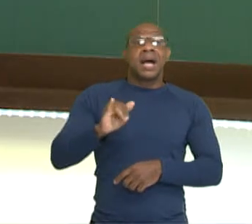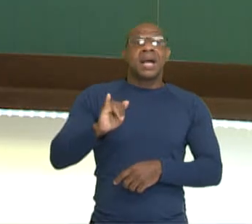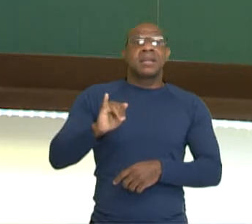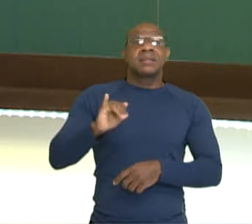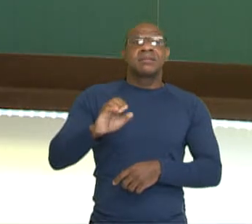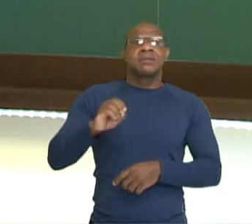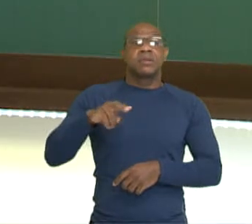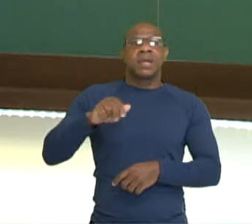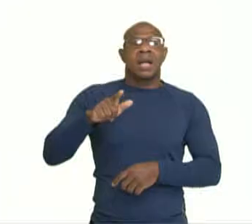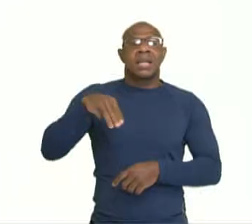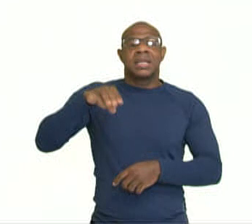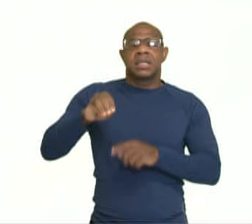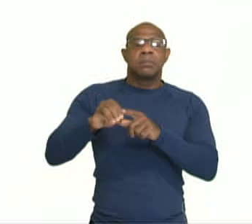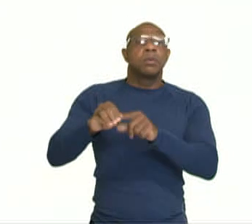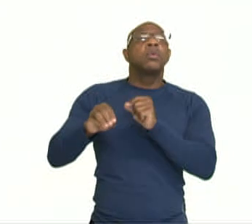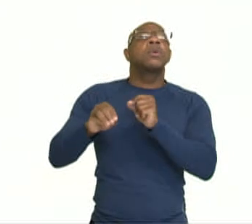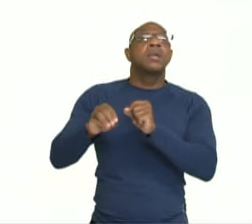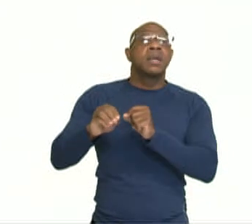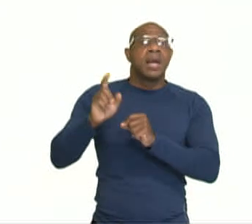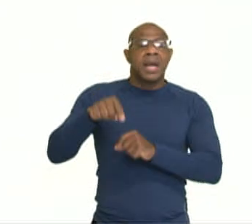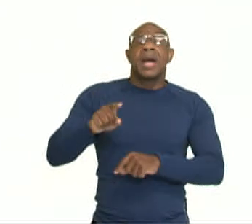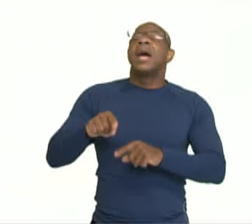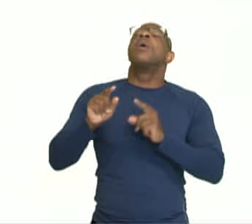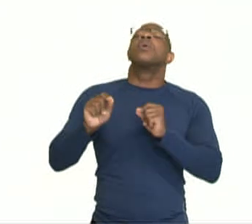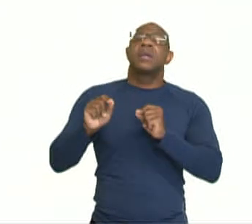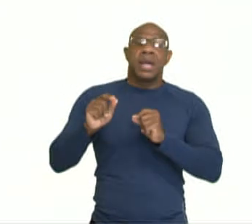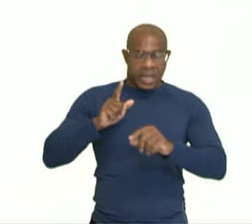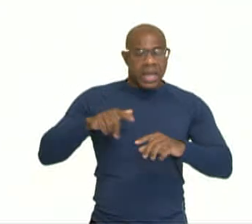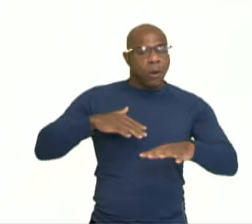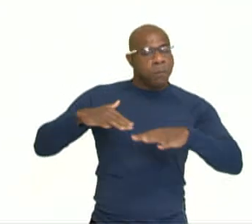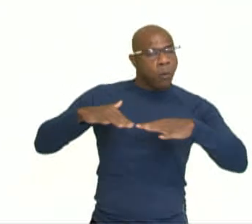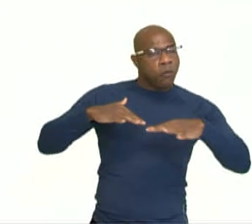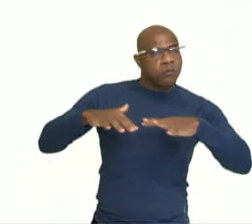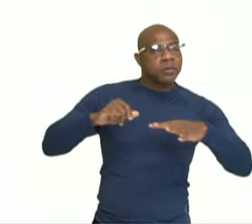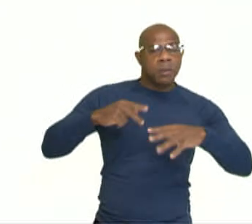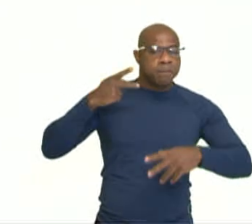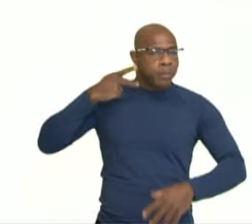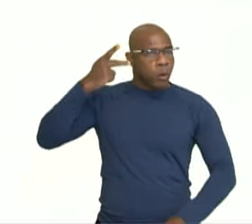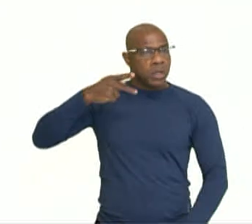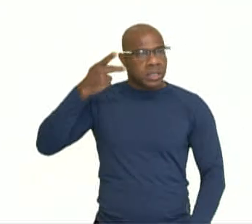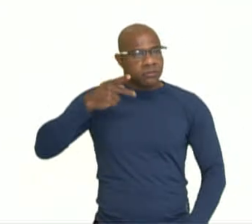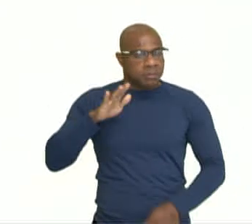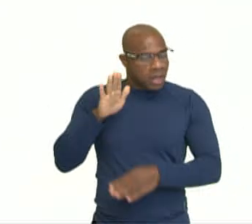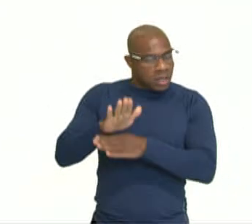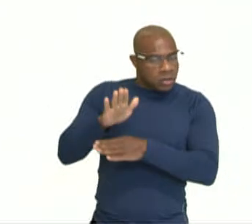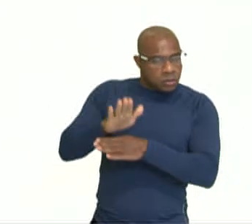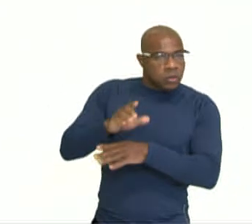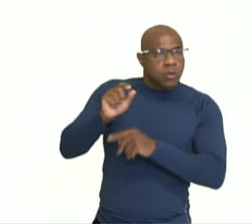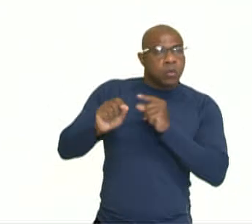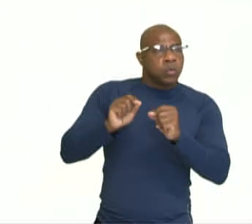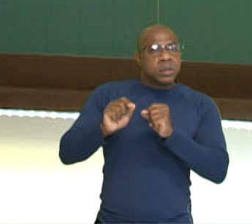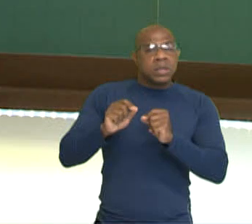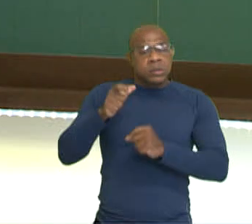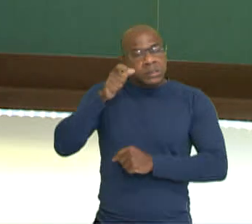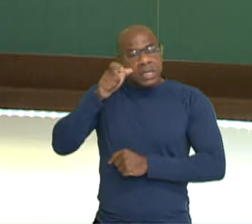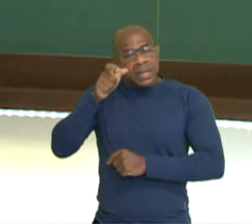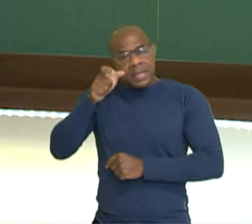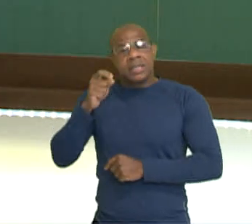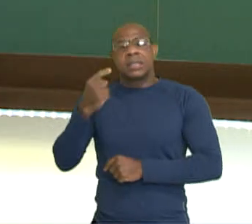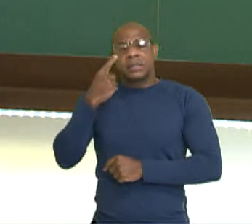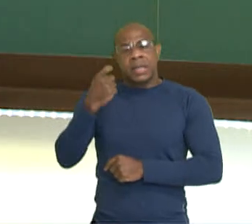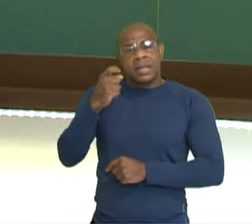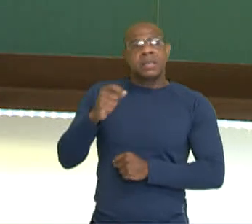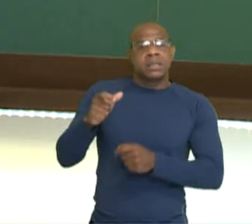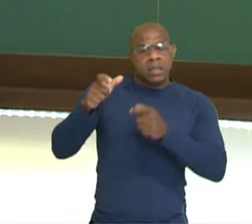Então, nacionalismo é literalmente esse movimento político em defesa de todos esses interesses ligados